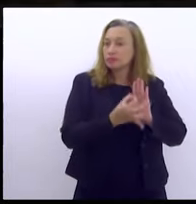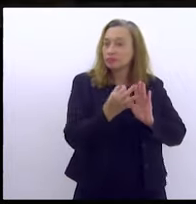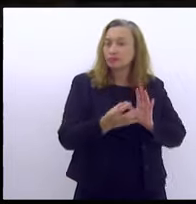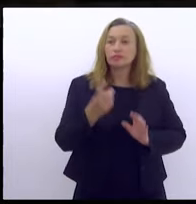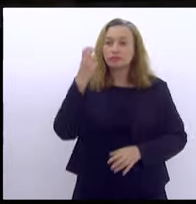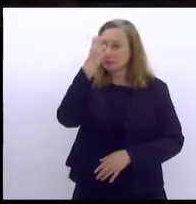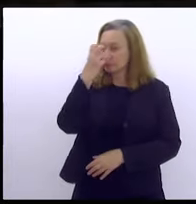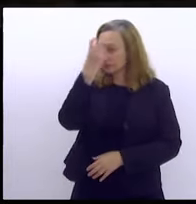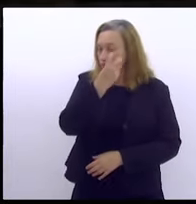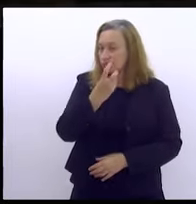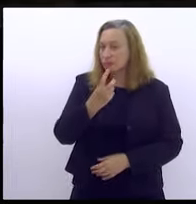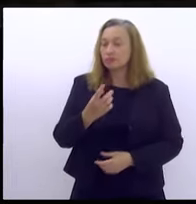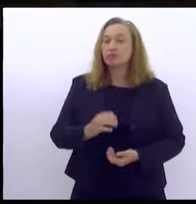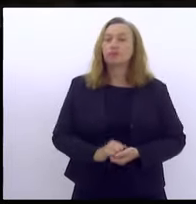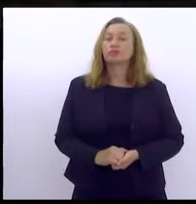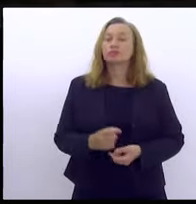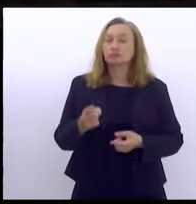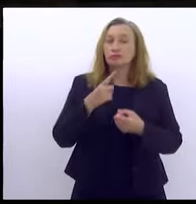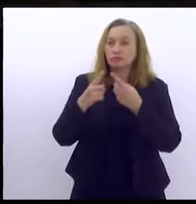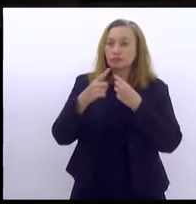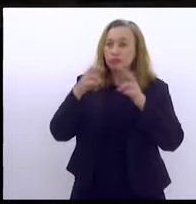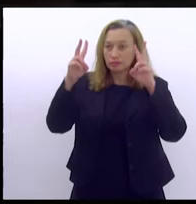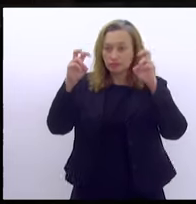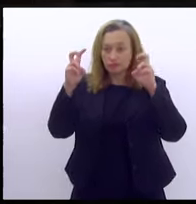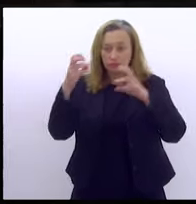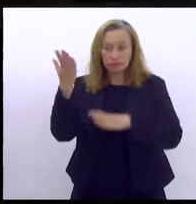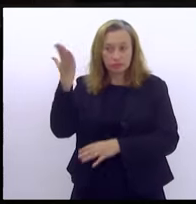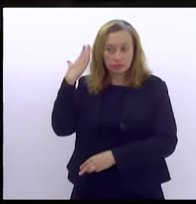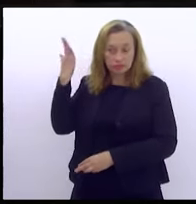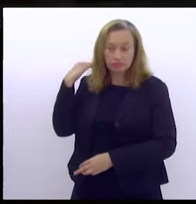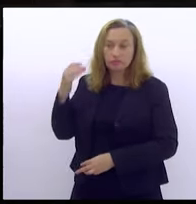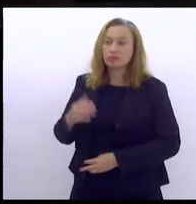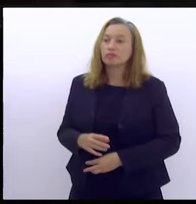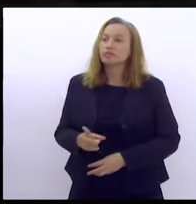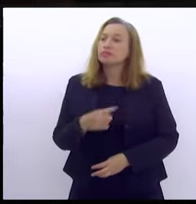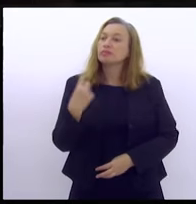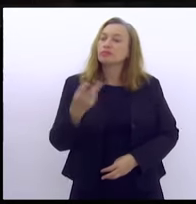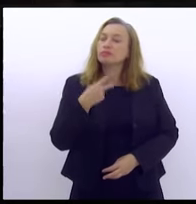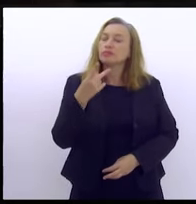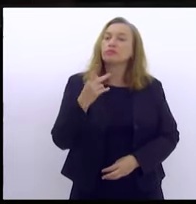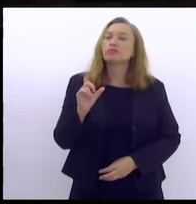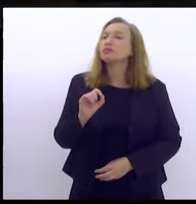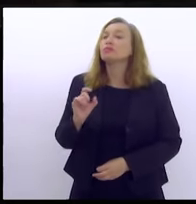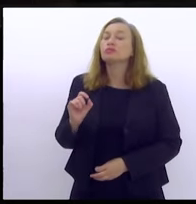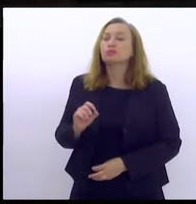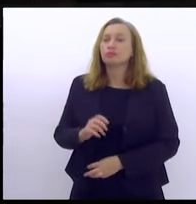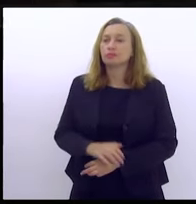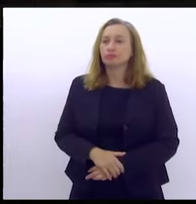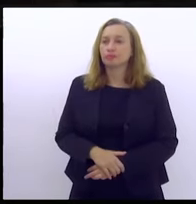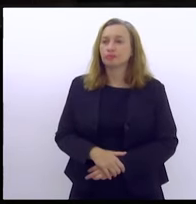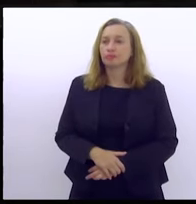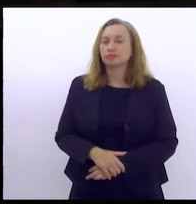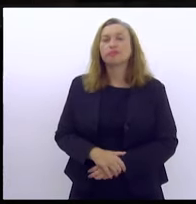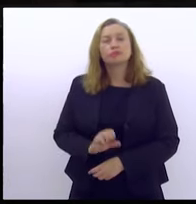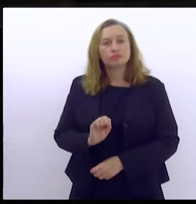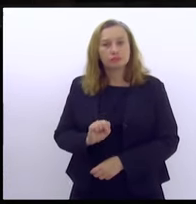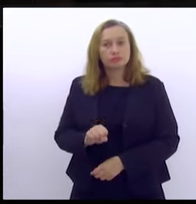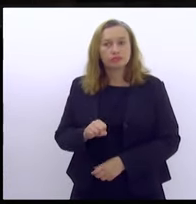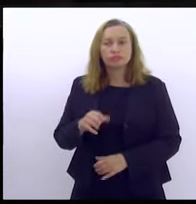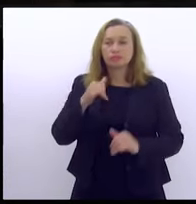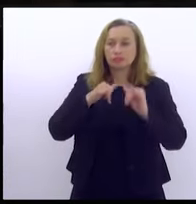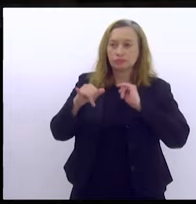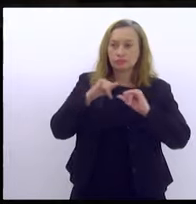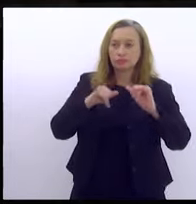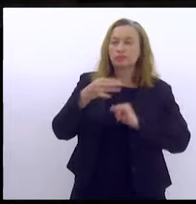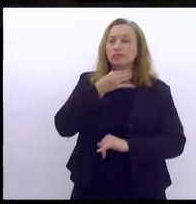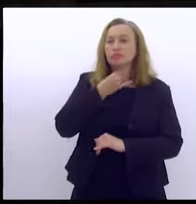deputado Rodrigo Amorim discutiu isso na época e nós falávamos que, claro que há fake news de